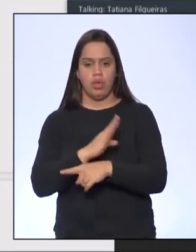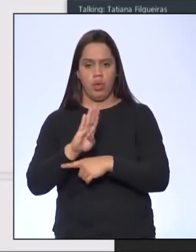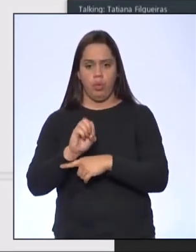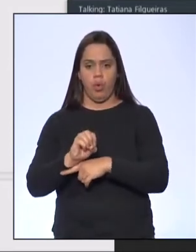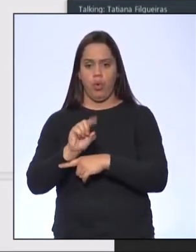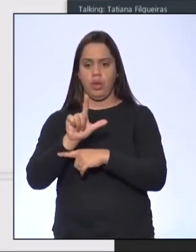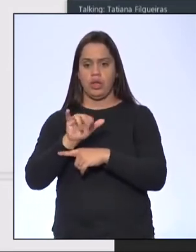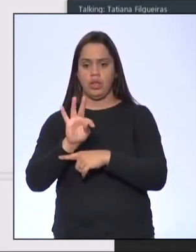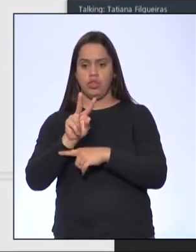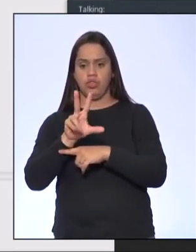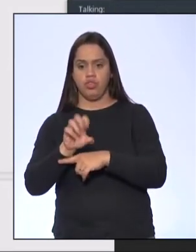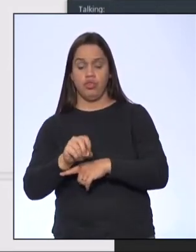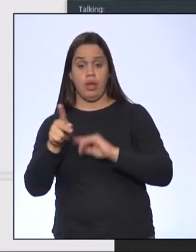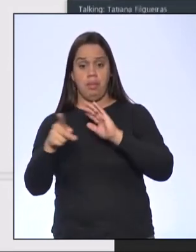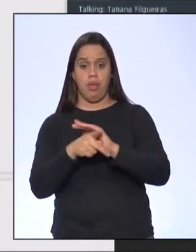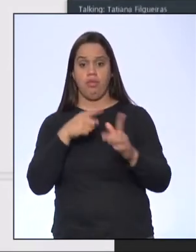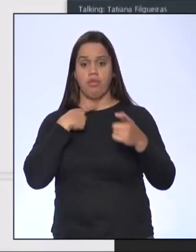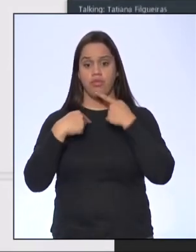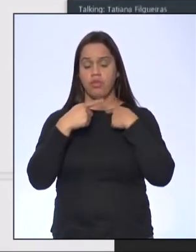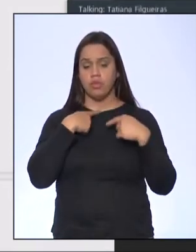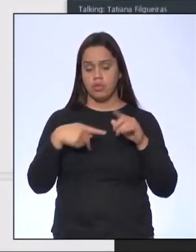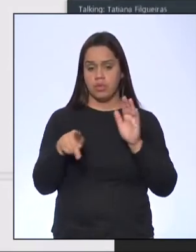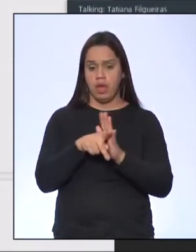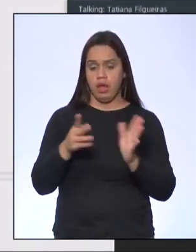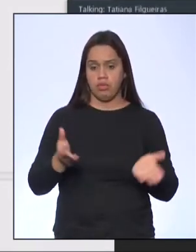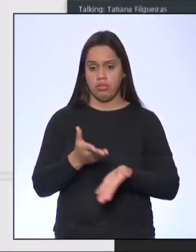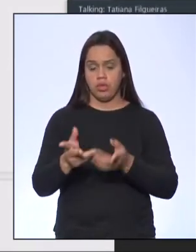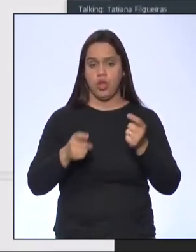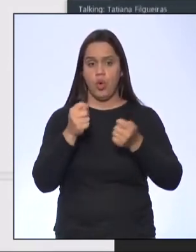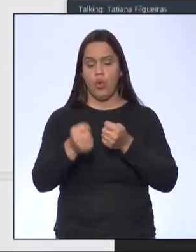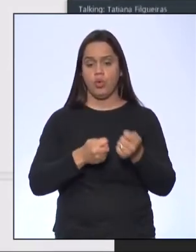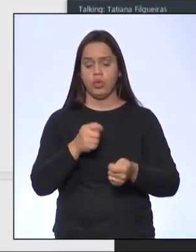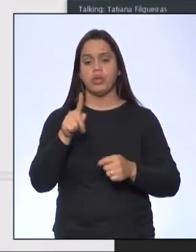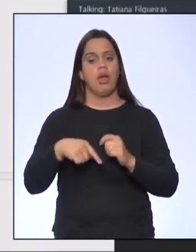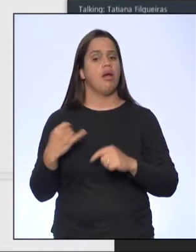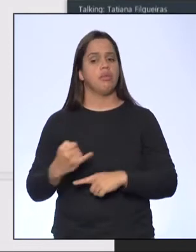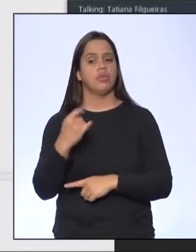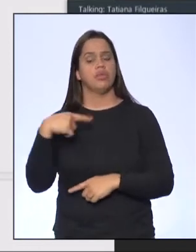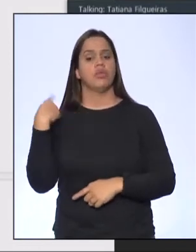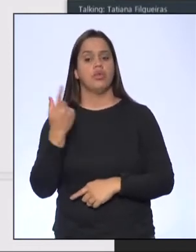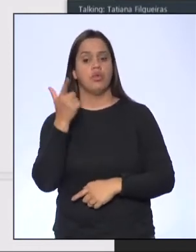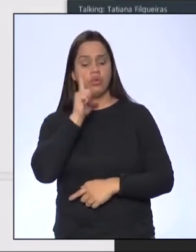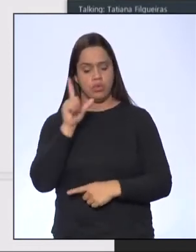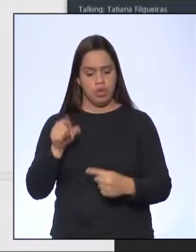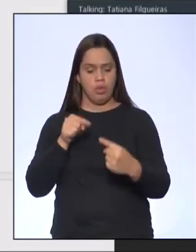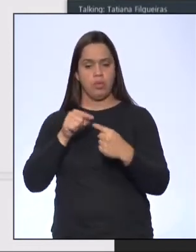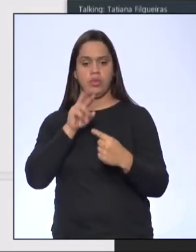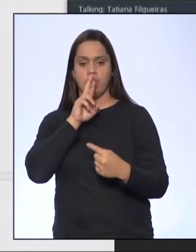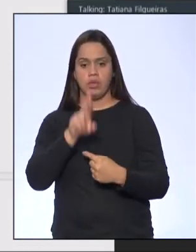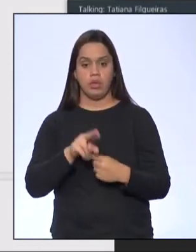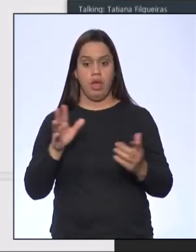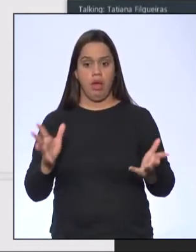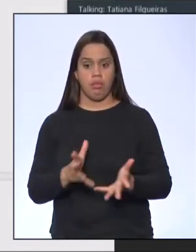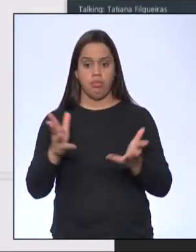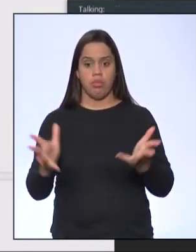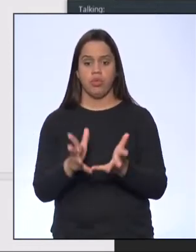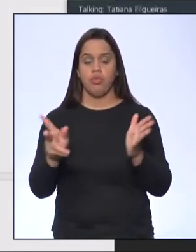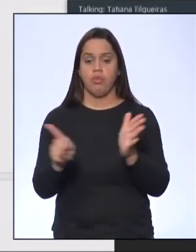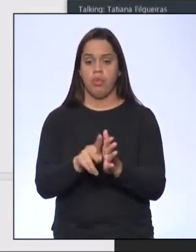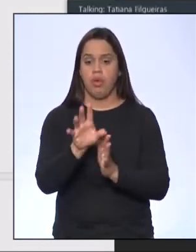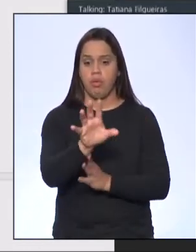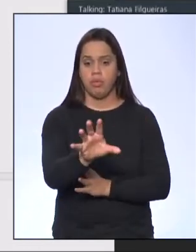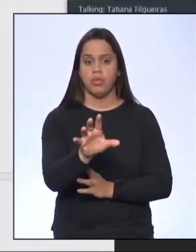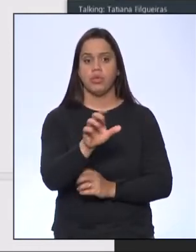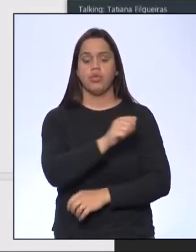da vontade, que isso é muito importante para alcançar o resultado no final, a motivação do aluno,